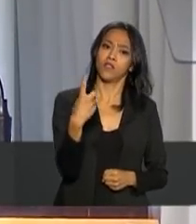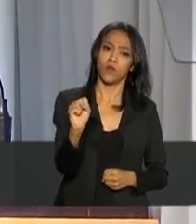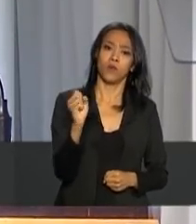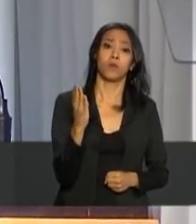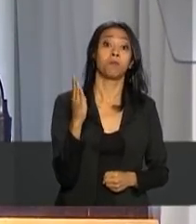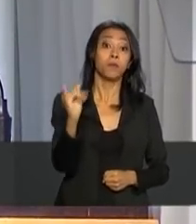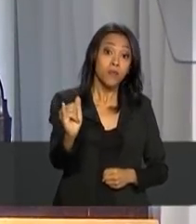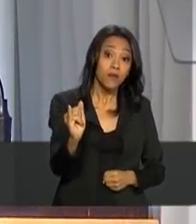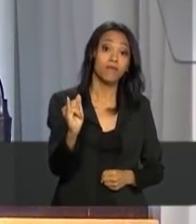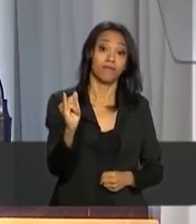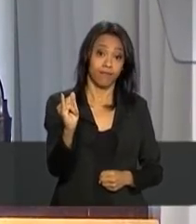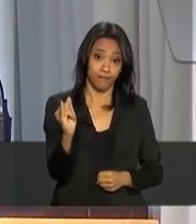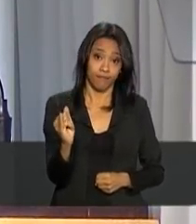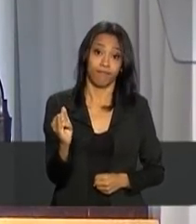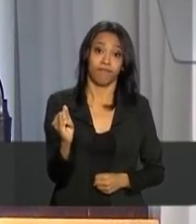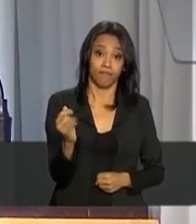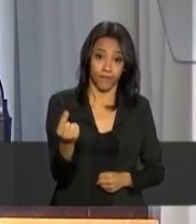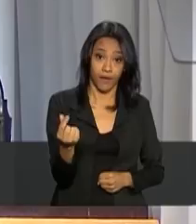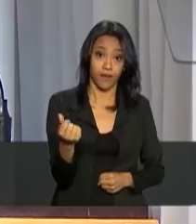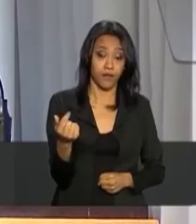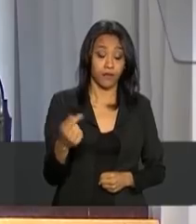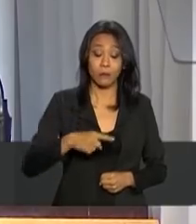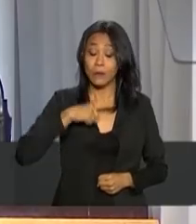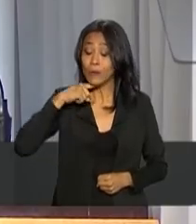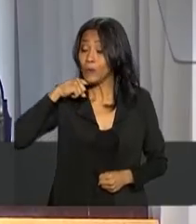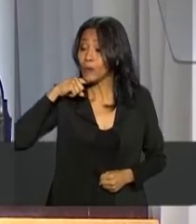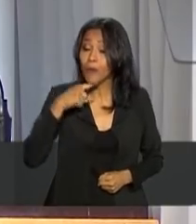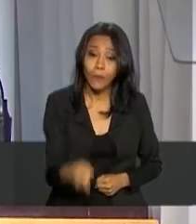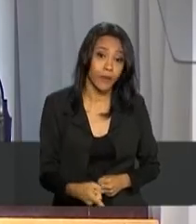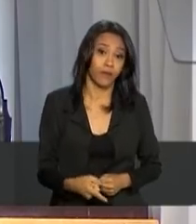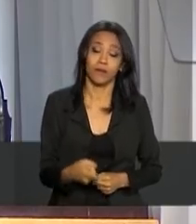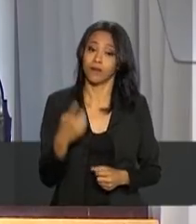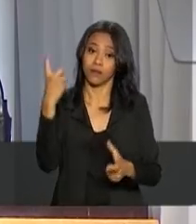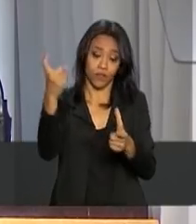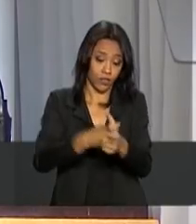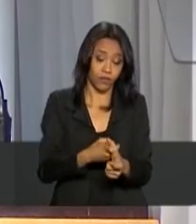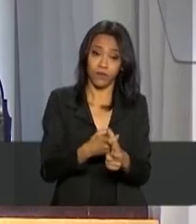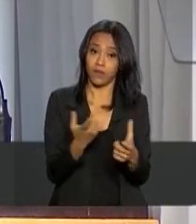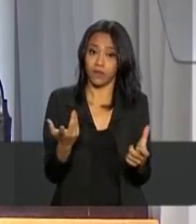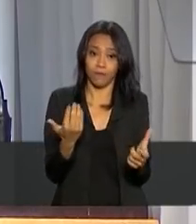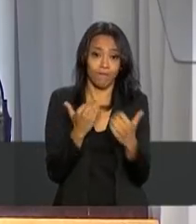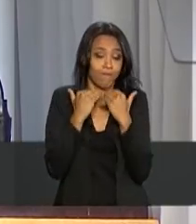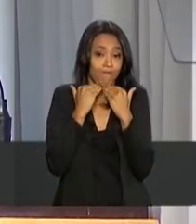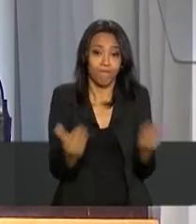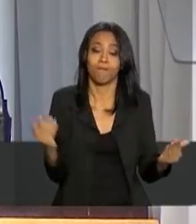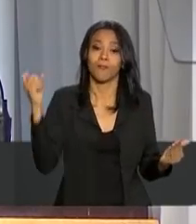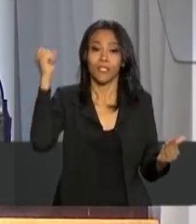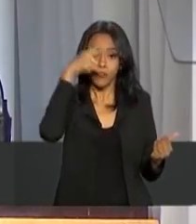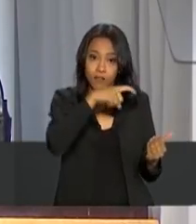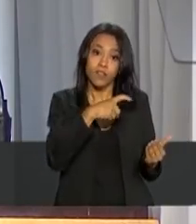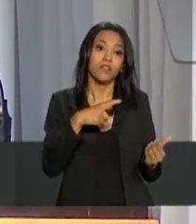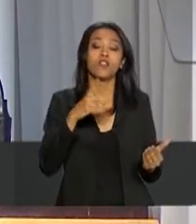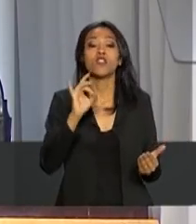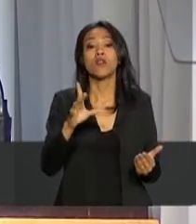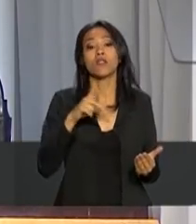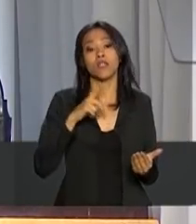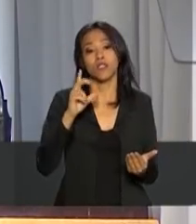bilhões de reais. O país não aguenta, o país não suporta. Num dado momento, nós só vamos ter dinheiro para